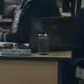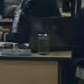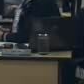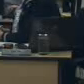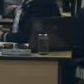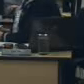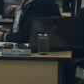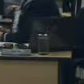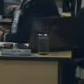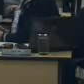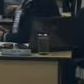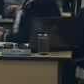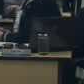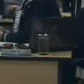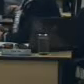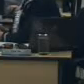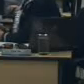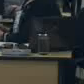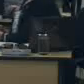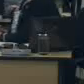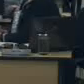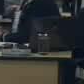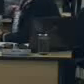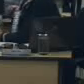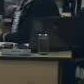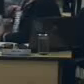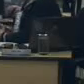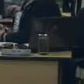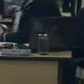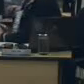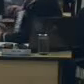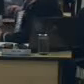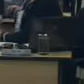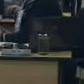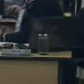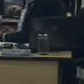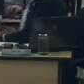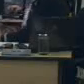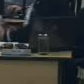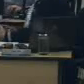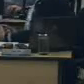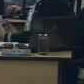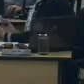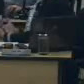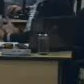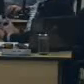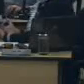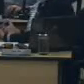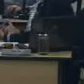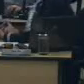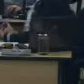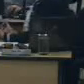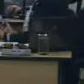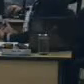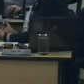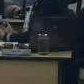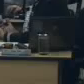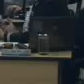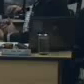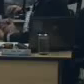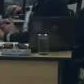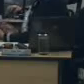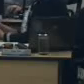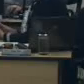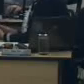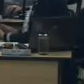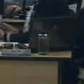chegou a tropeçar, mas até agora não conseguimos fazer nada, entendeu? Então, esse nobre vereador aqui, ele